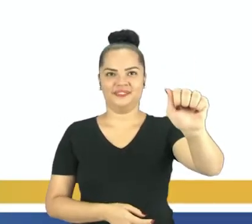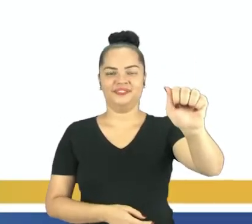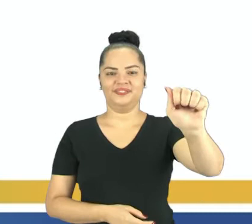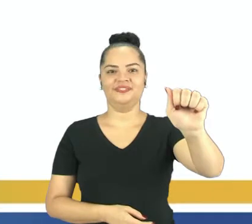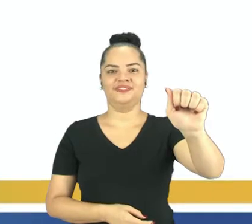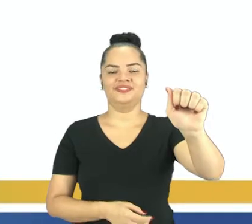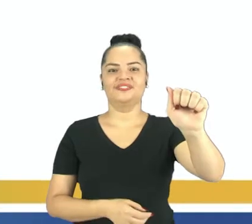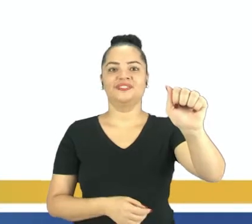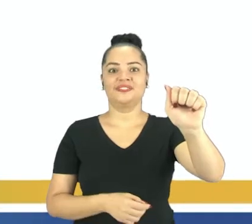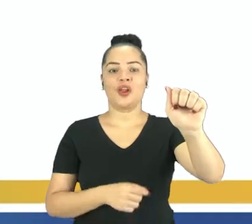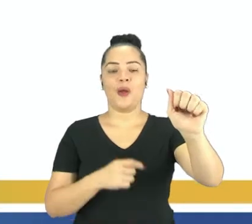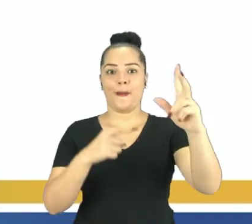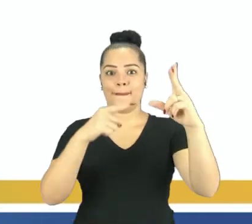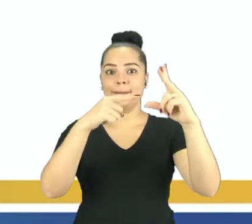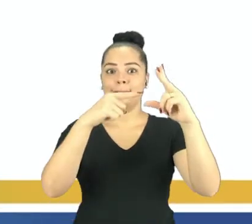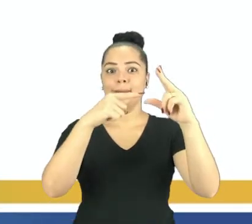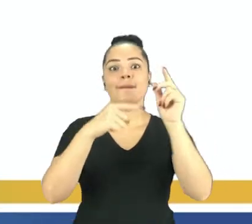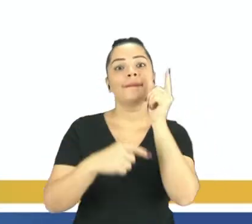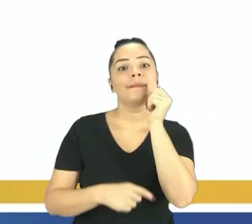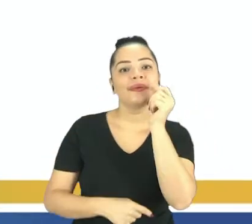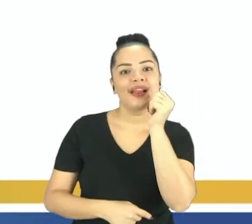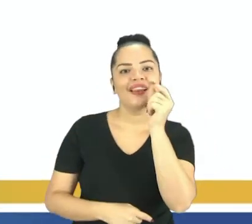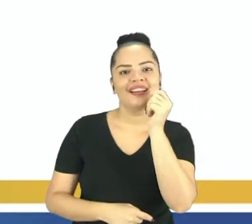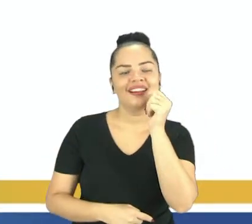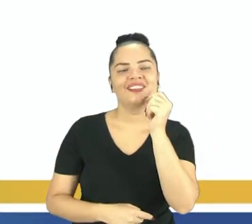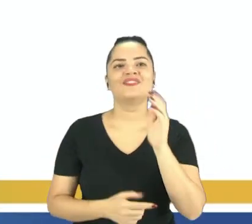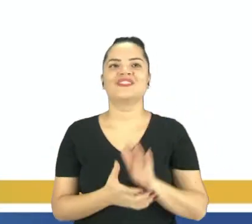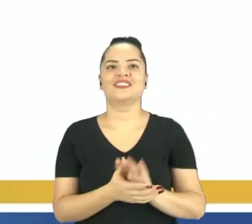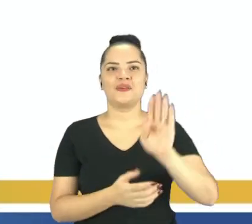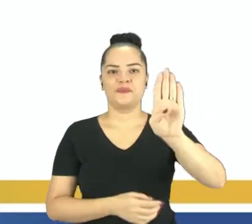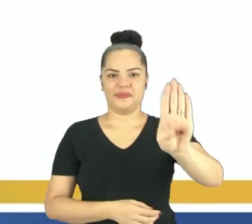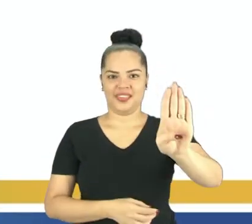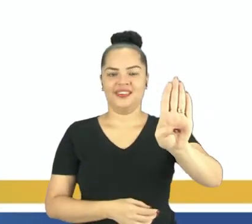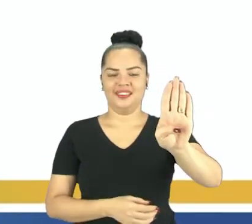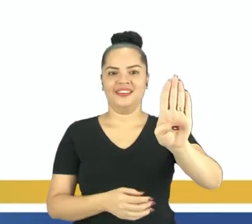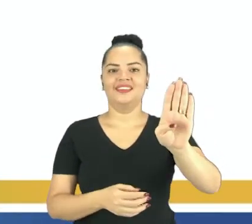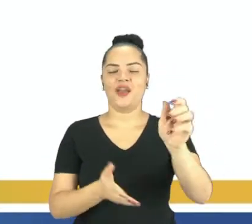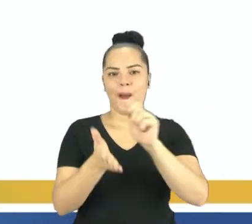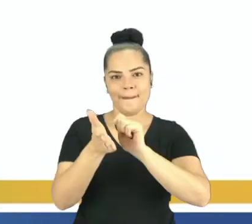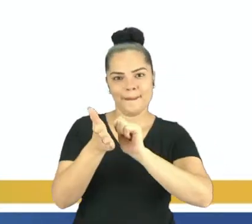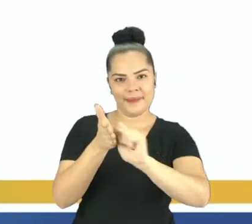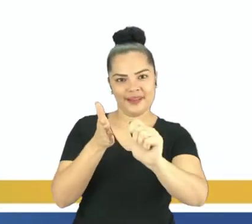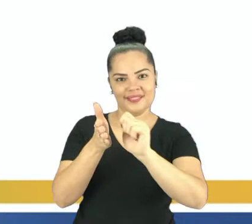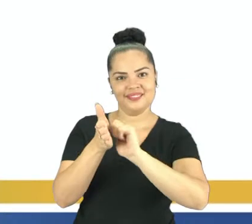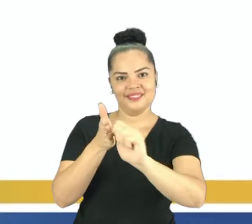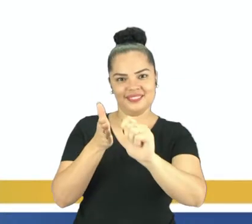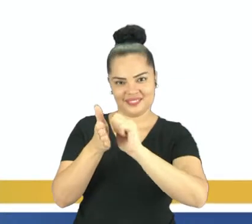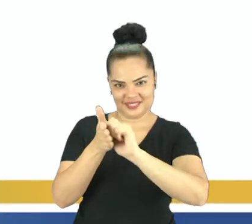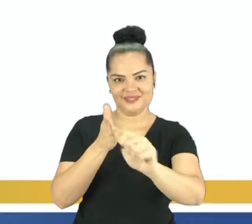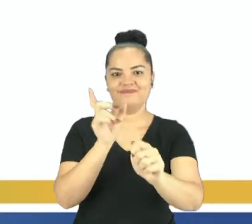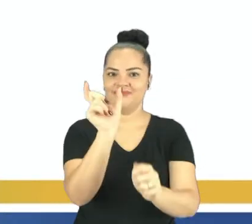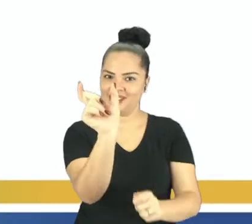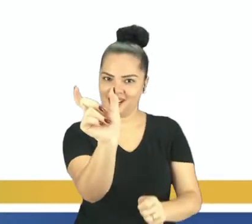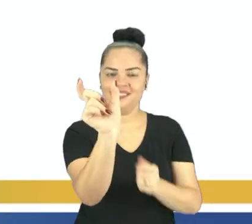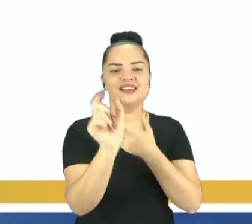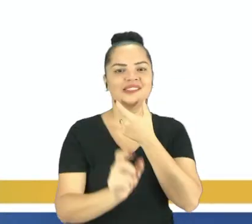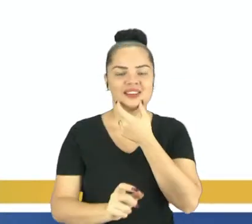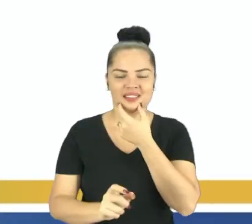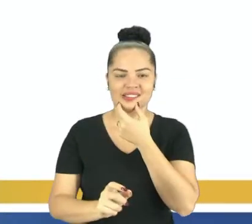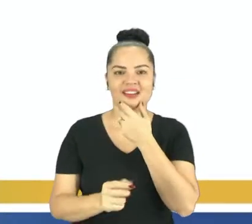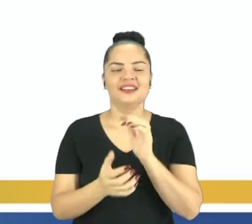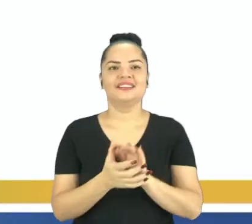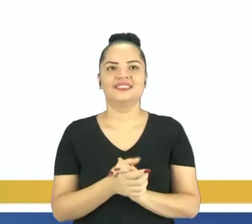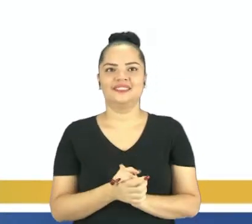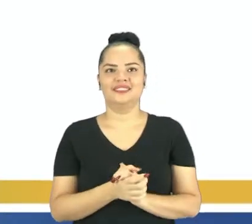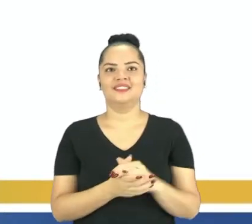temos pencil, que é o lápis. Letra B, uma borracha, em inglês nós dizemos eraser.